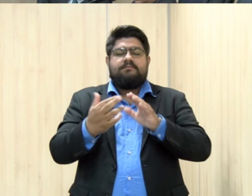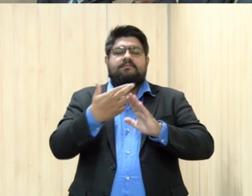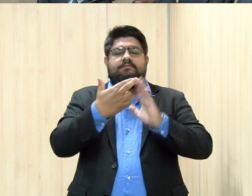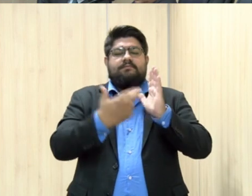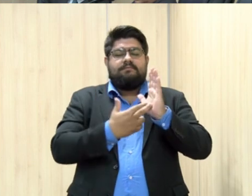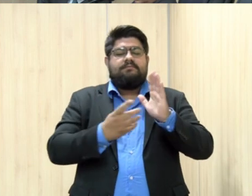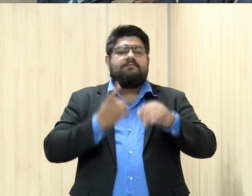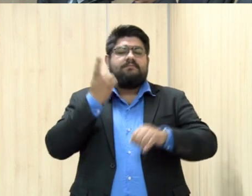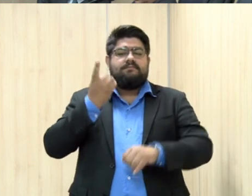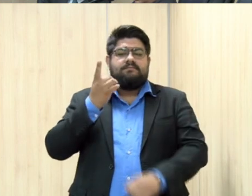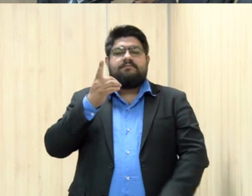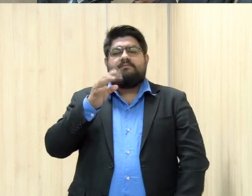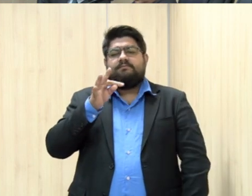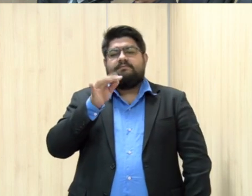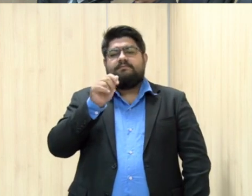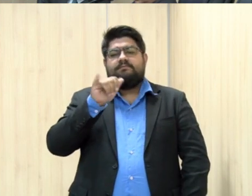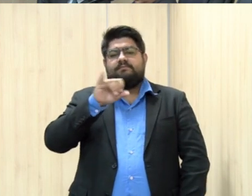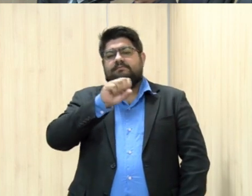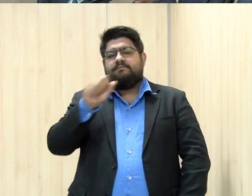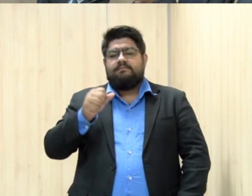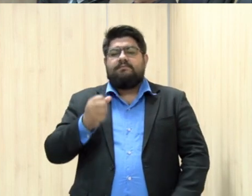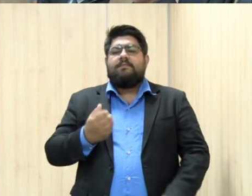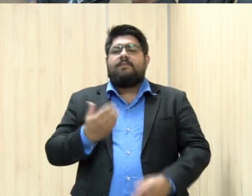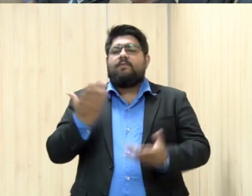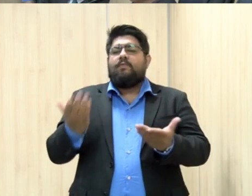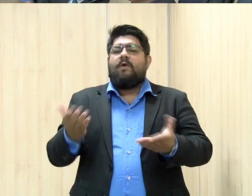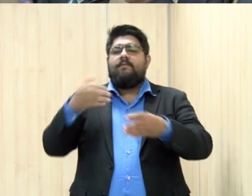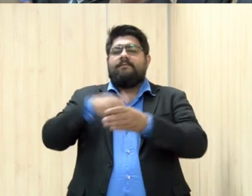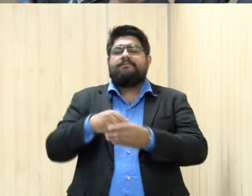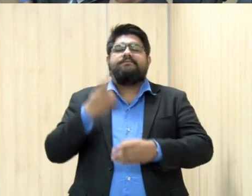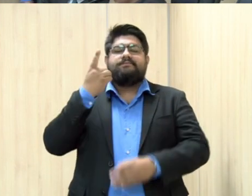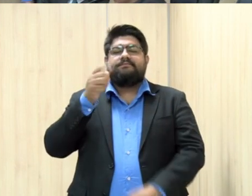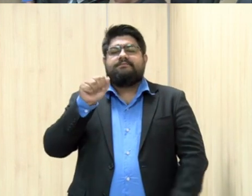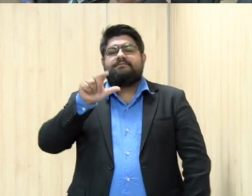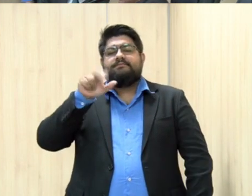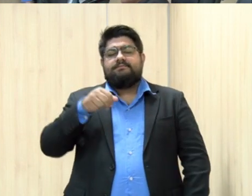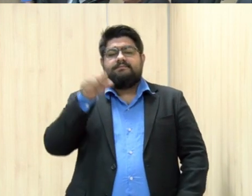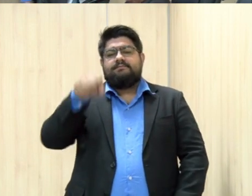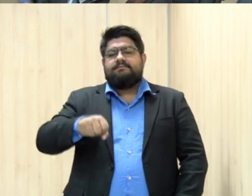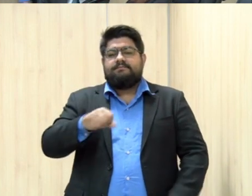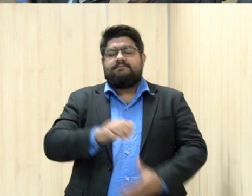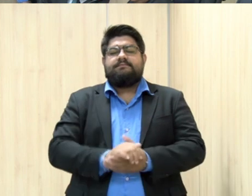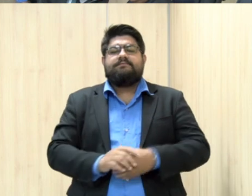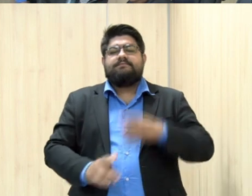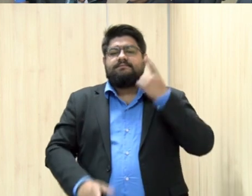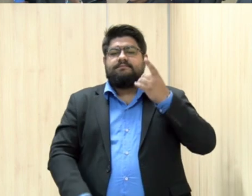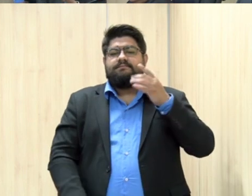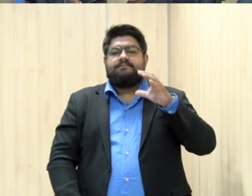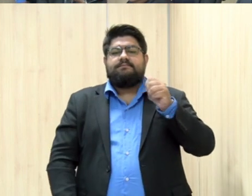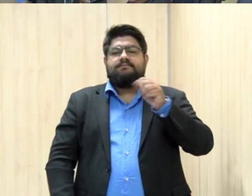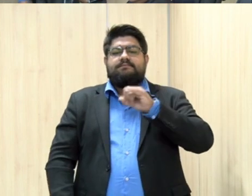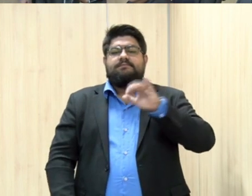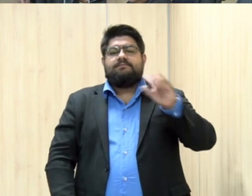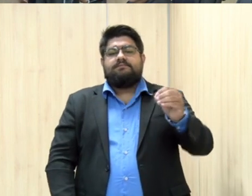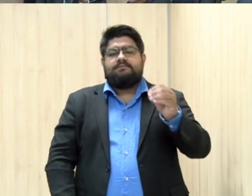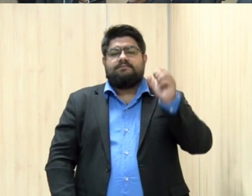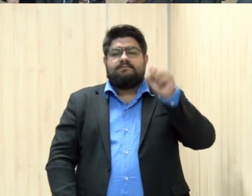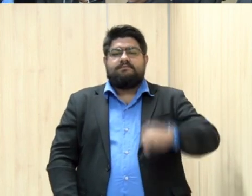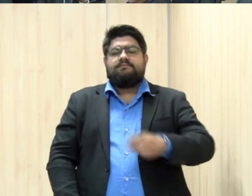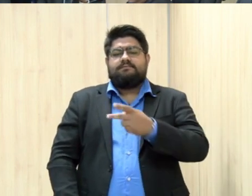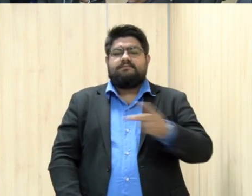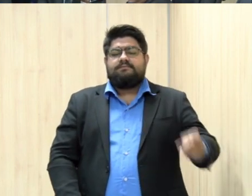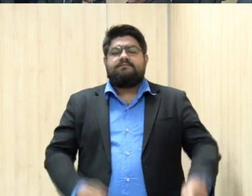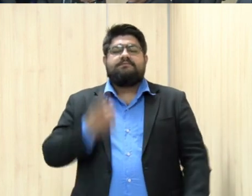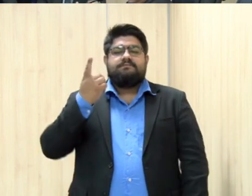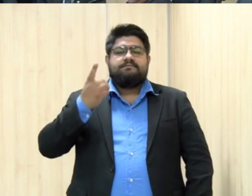relatoria da deputada Taíssa pergunta como vota Deputado Alan Queiroz simples como vota Deputado Cássio Góes sim